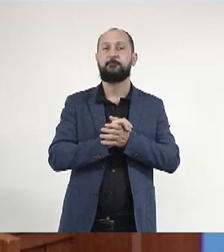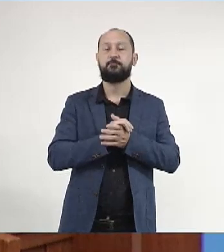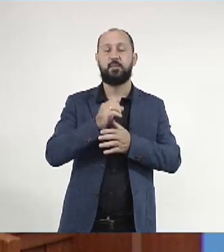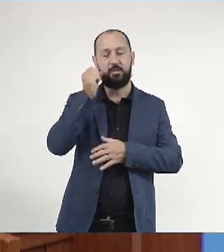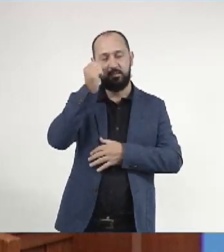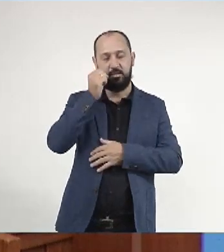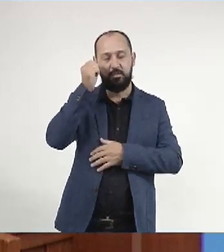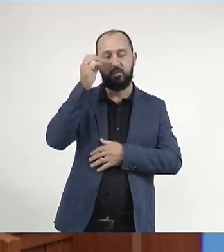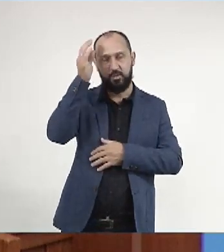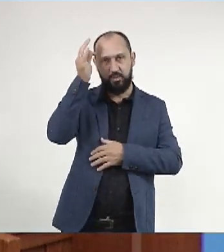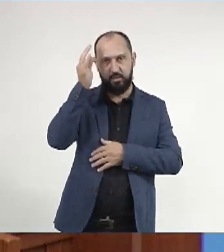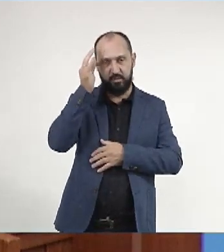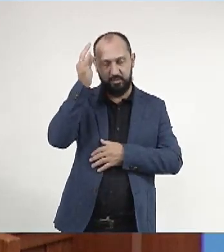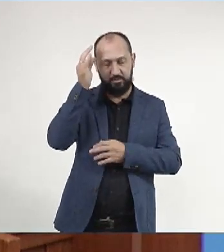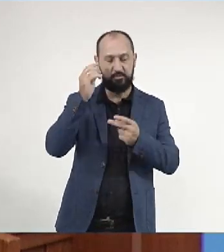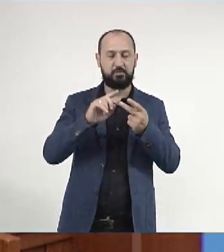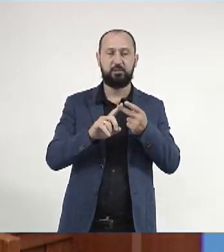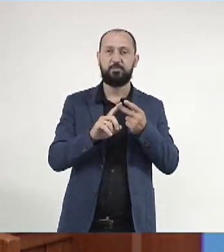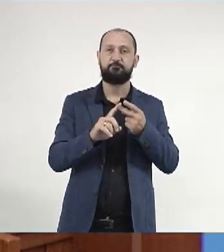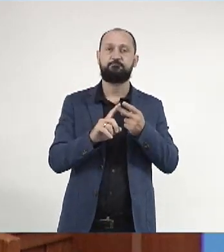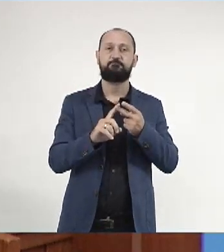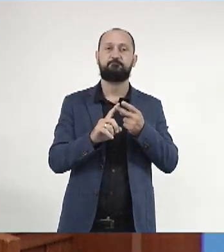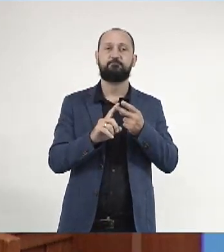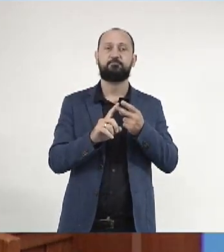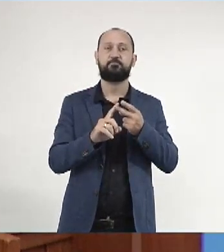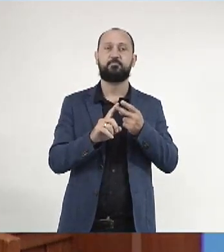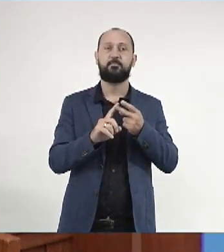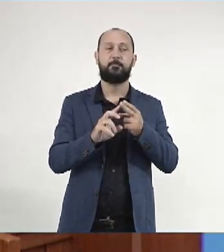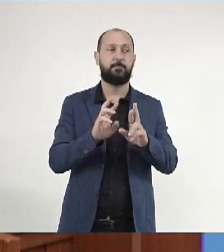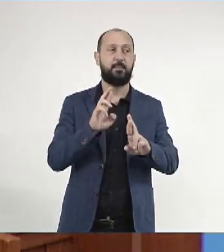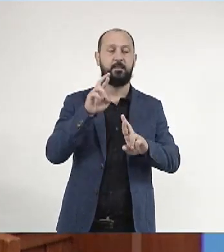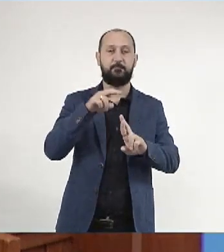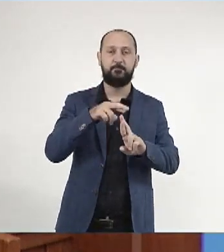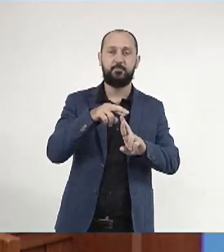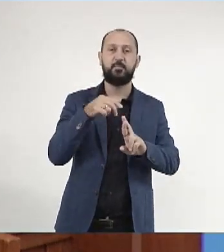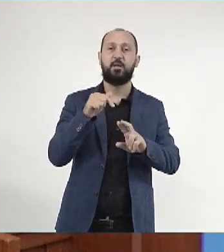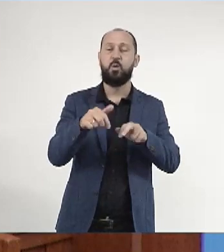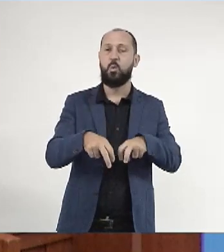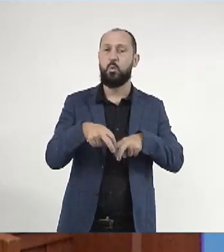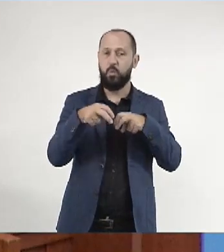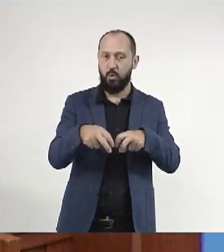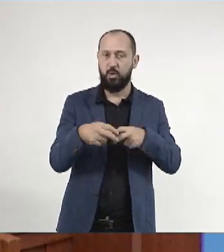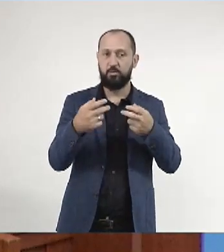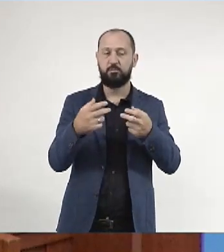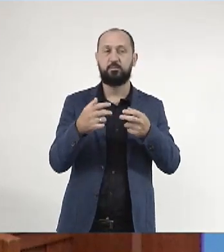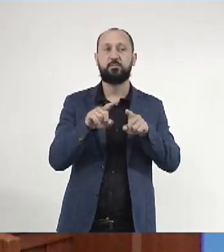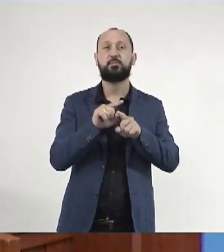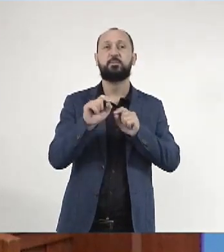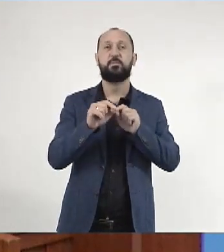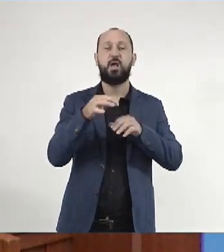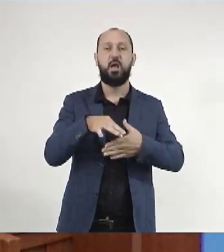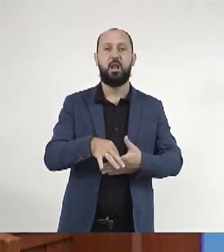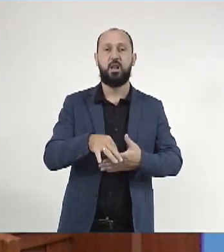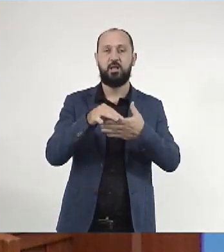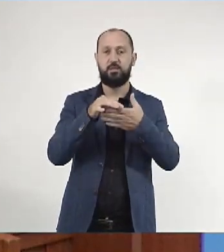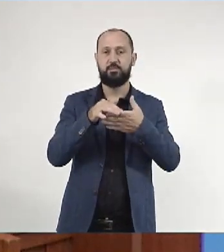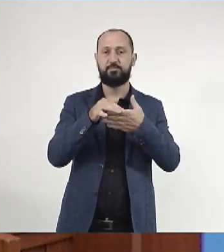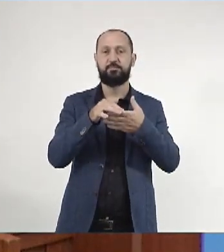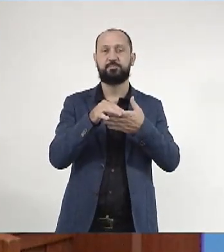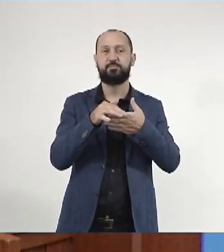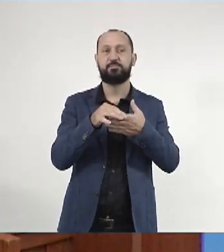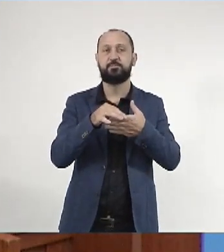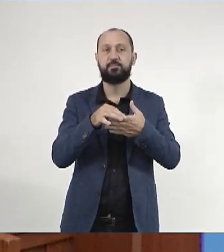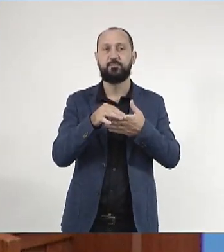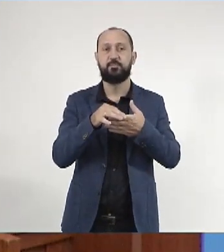Tereza Cristina e também representantes de produtores rurais e das lideranças